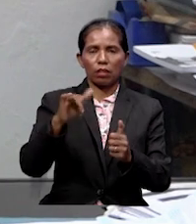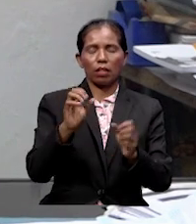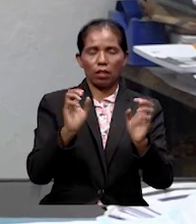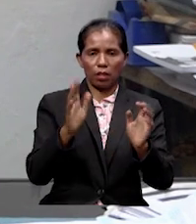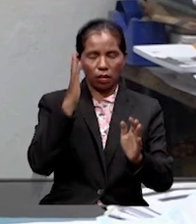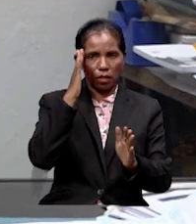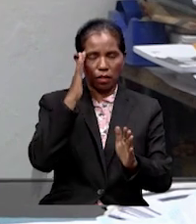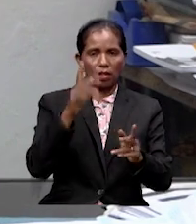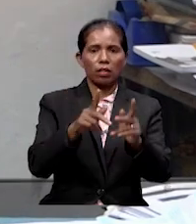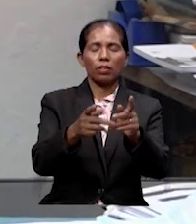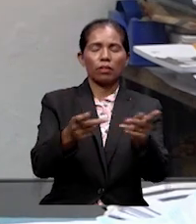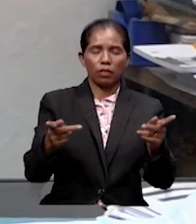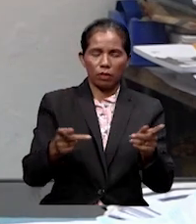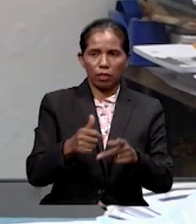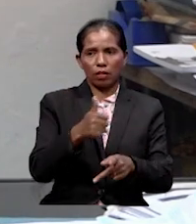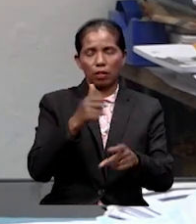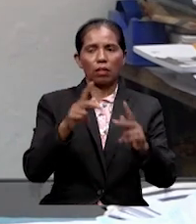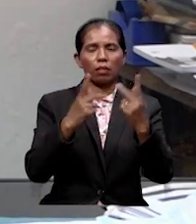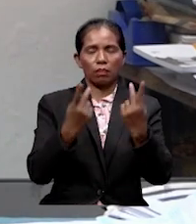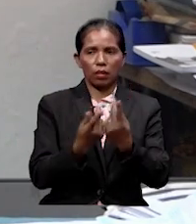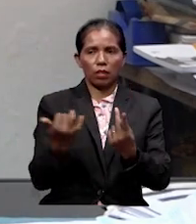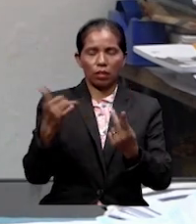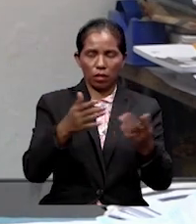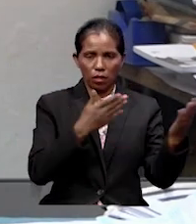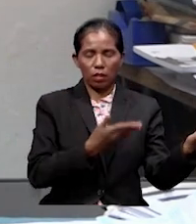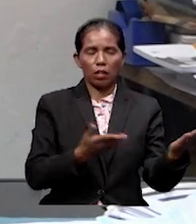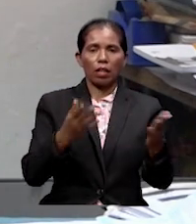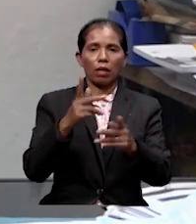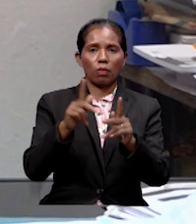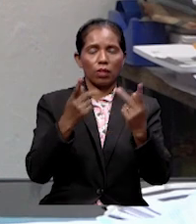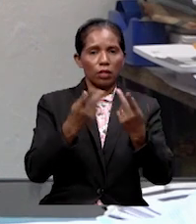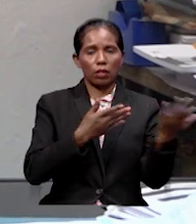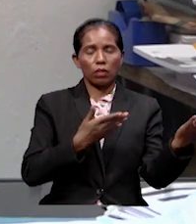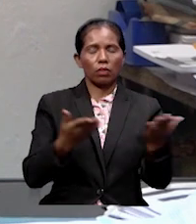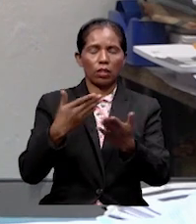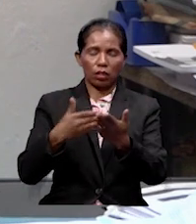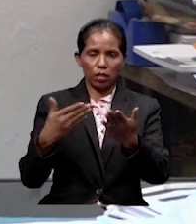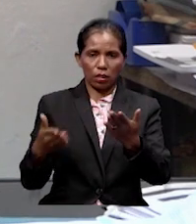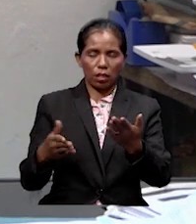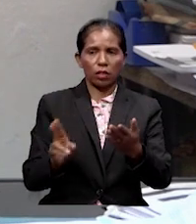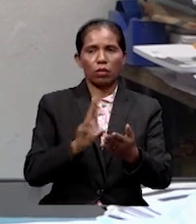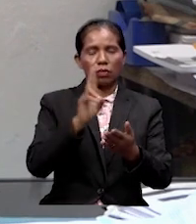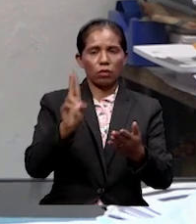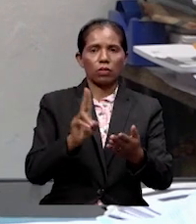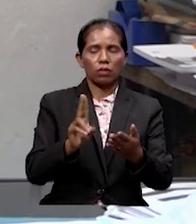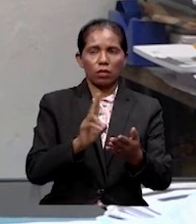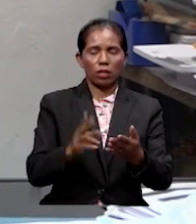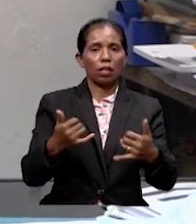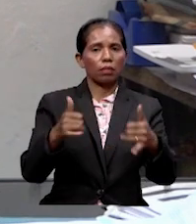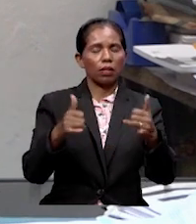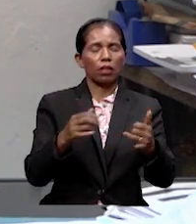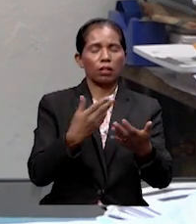ya fatin balo companhia sira ou tem importador sira balo manipula ela sasan serne o